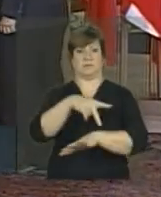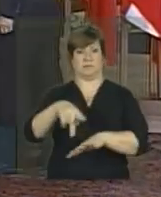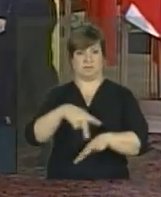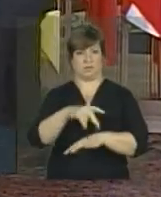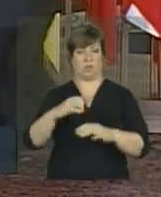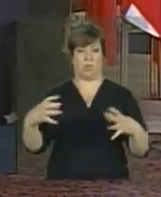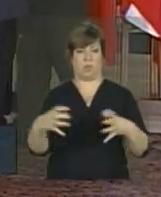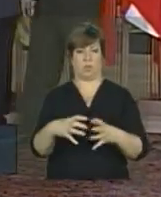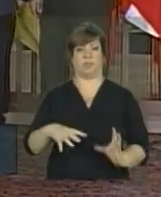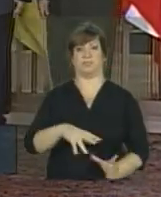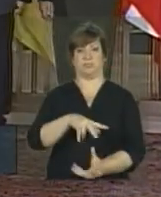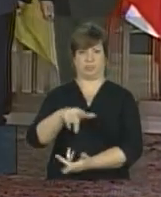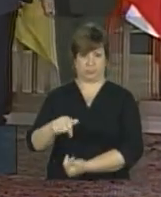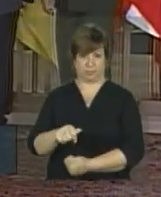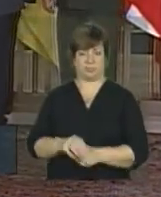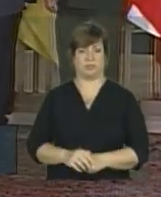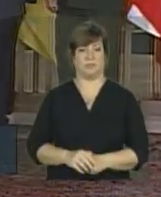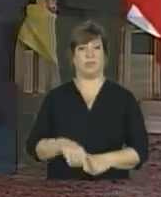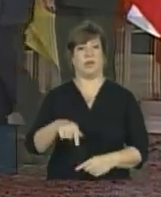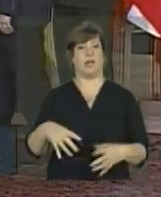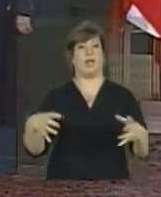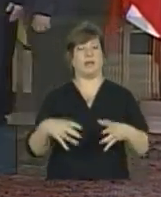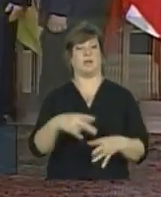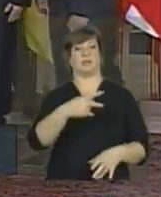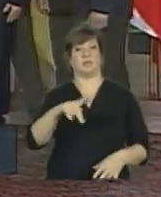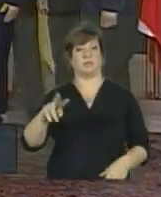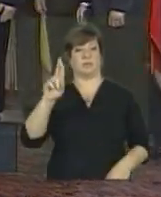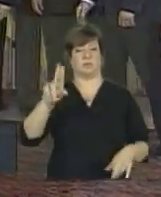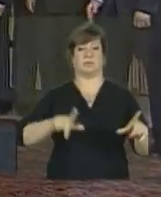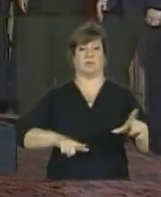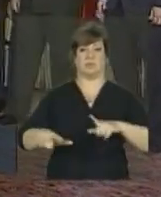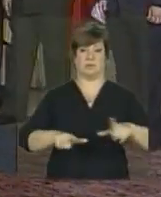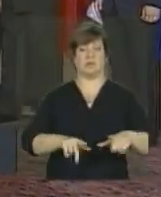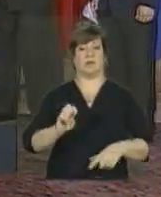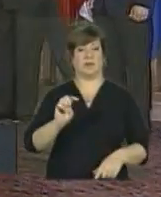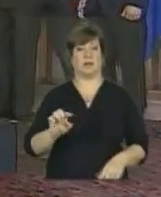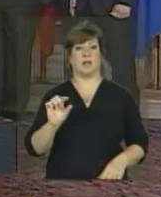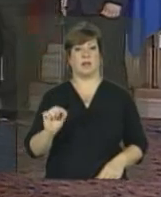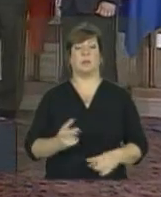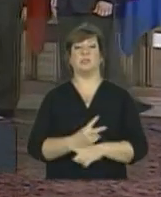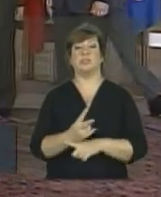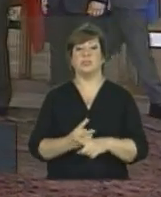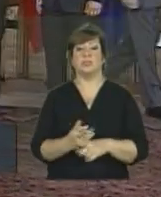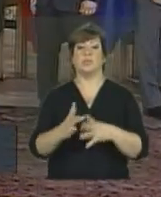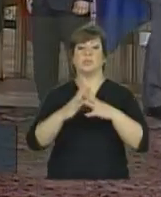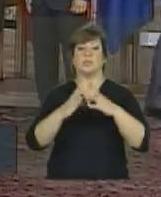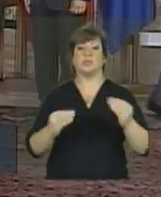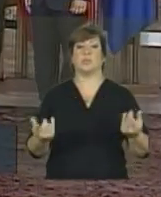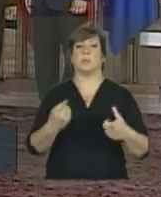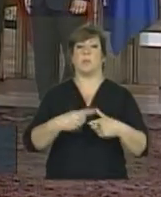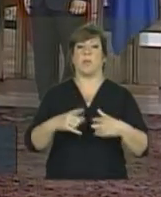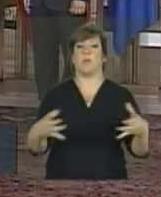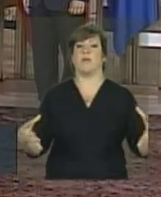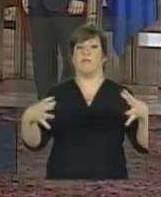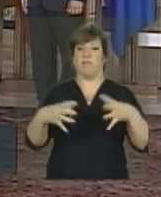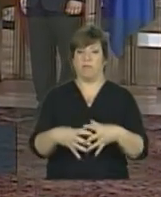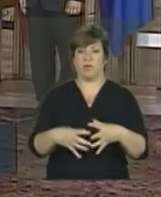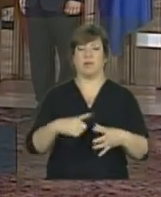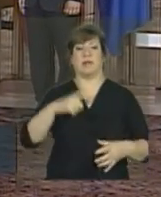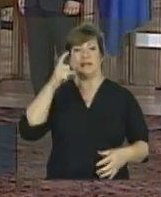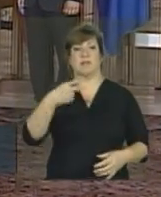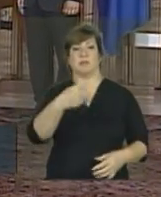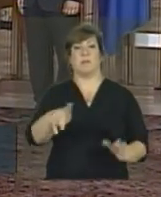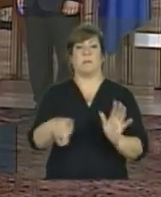ou organismos internacionais. Entre as suas atribuições estão buscar solucionar os conflitos envolvendo